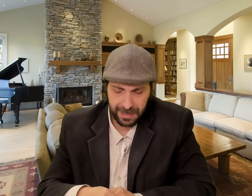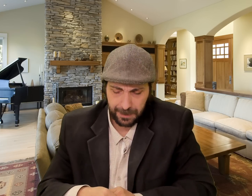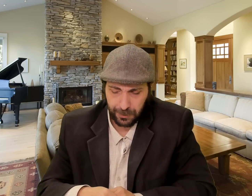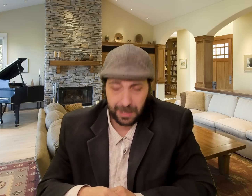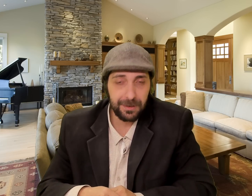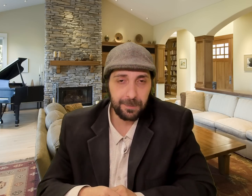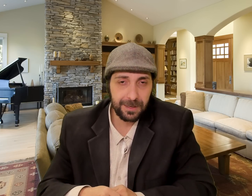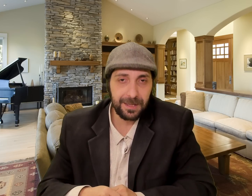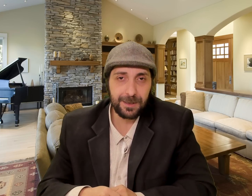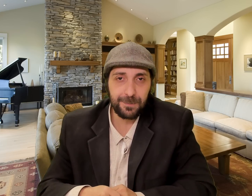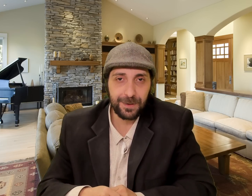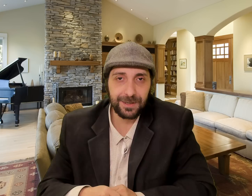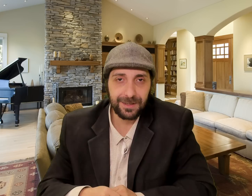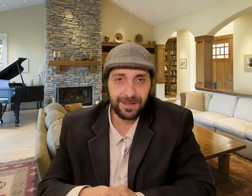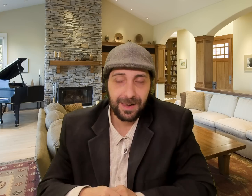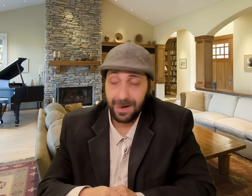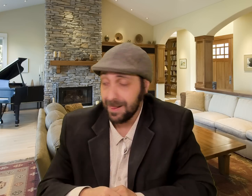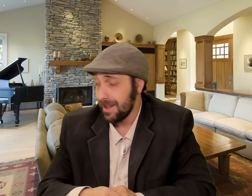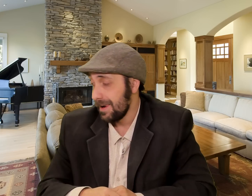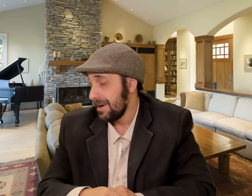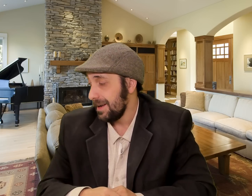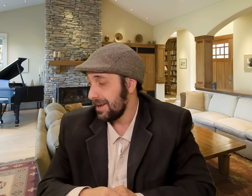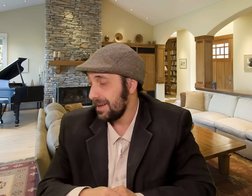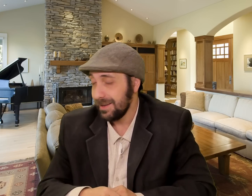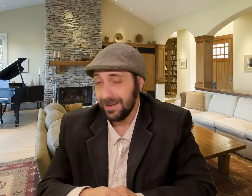poder ocupar e apoiar na campanha